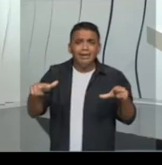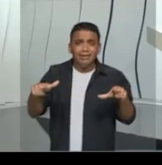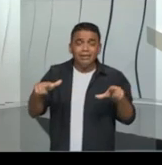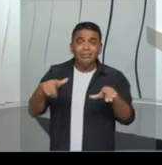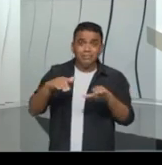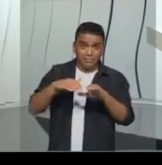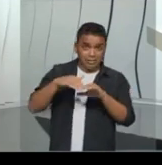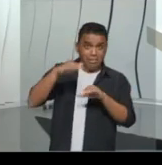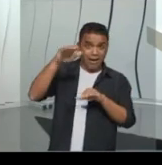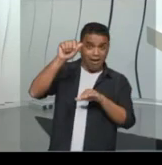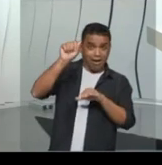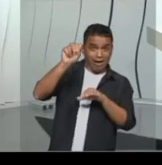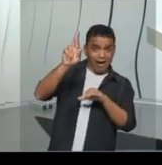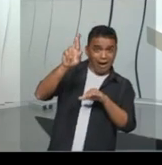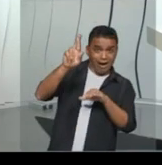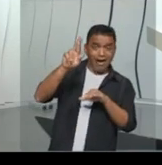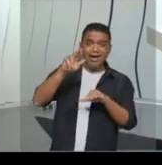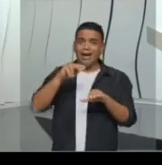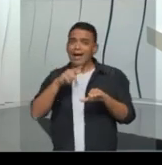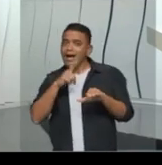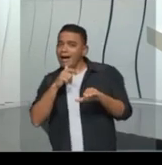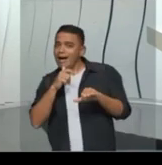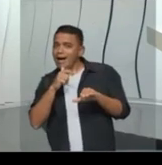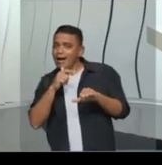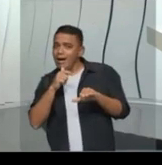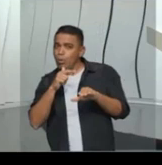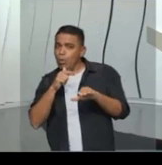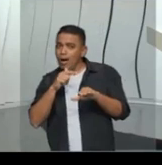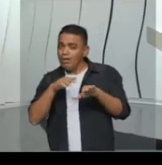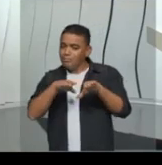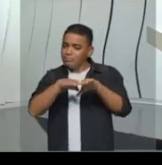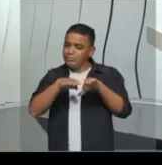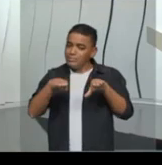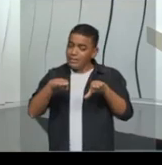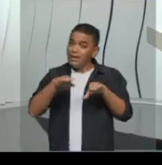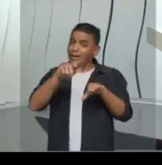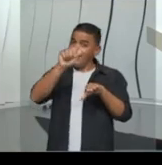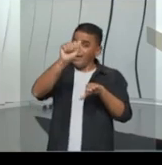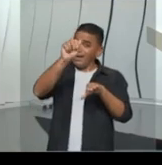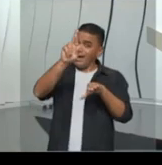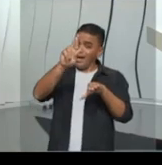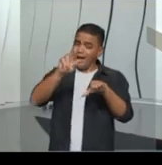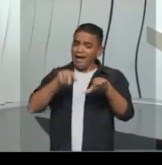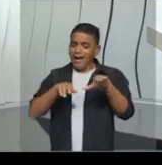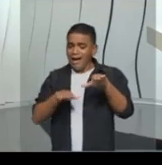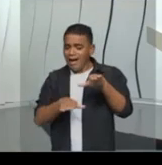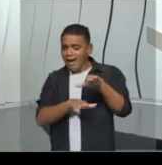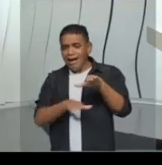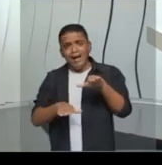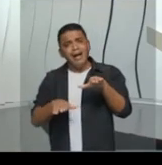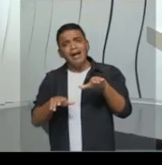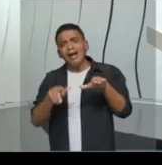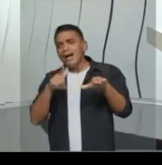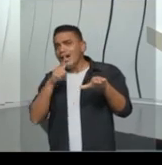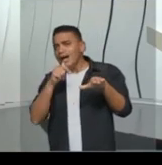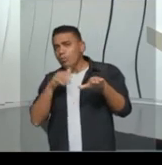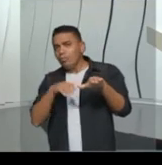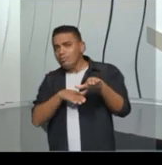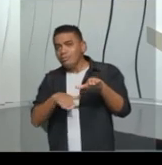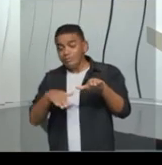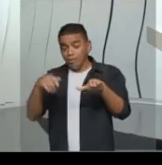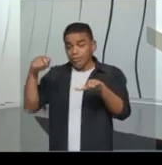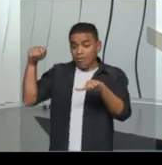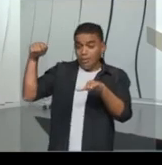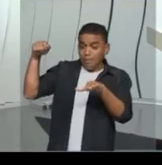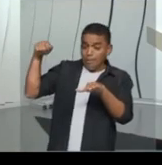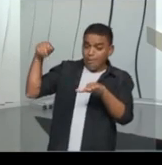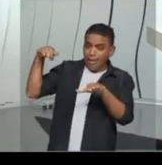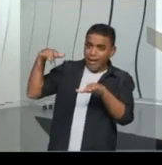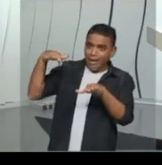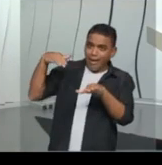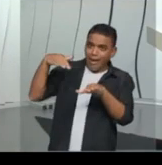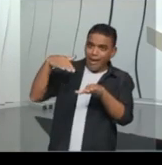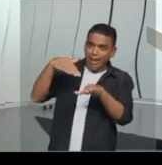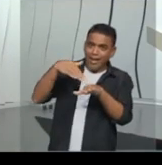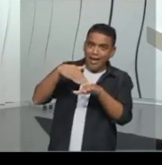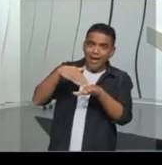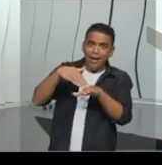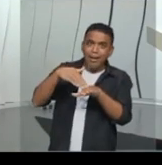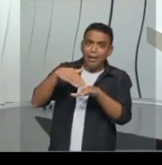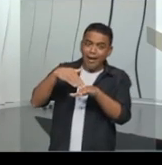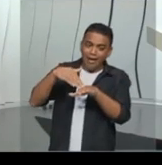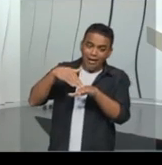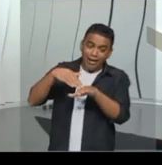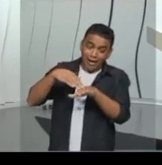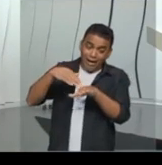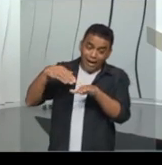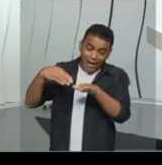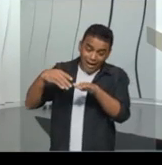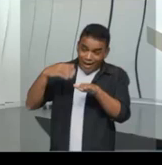dois meios, inicialmente se pensa que a luz que veio da lanterna iria seguir em linha